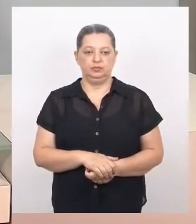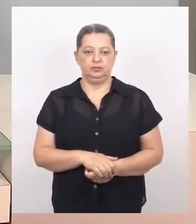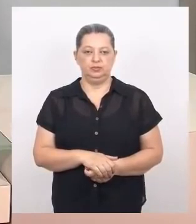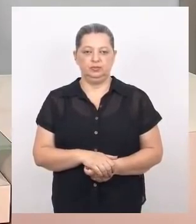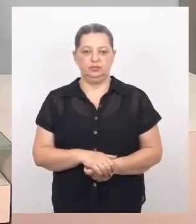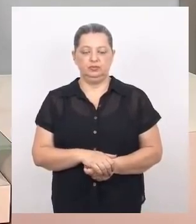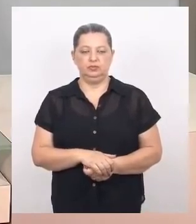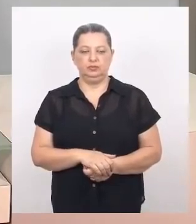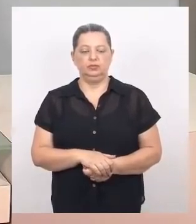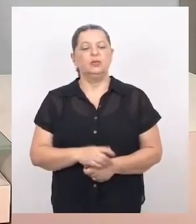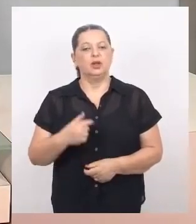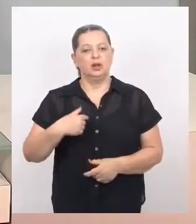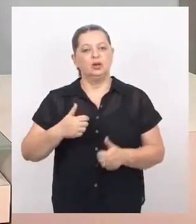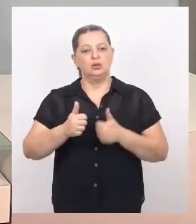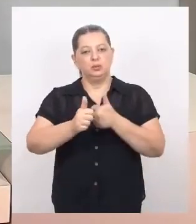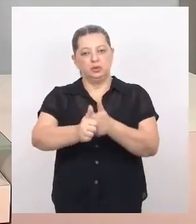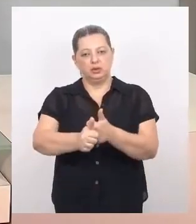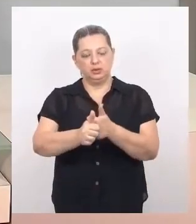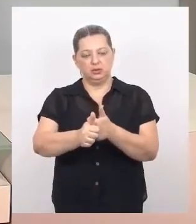Estou acompanhando aqui.